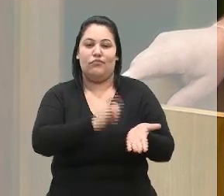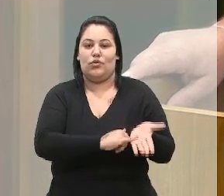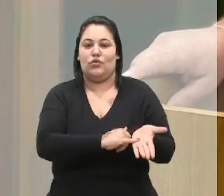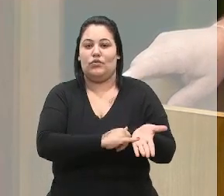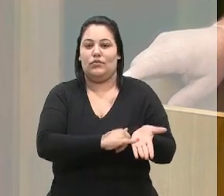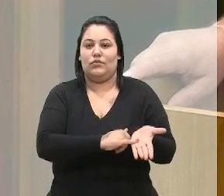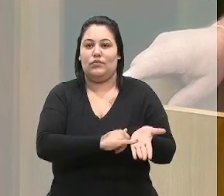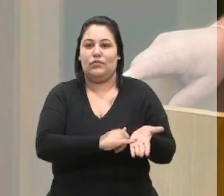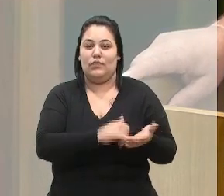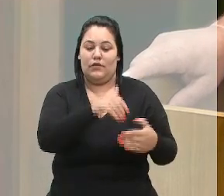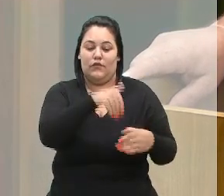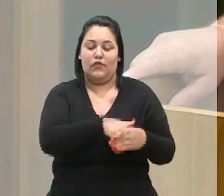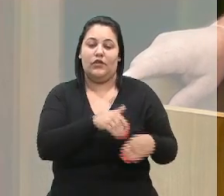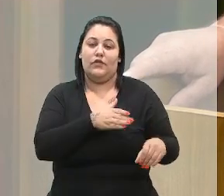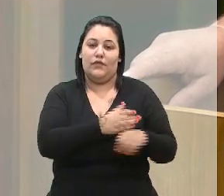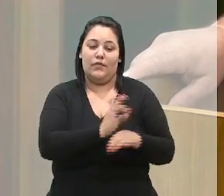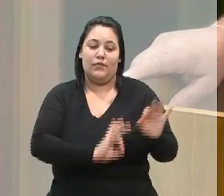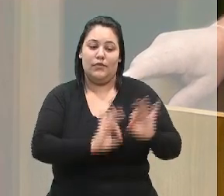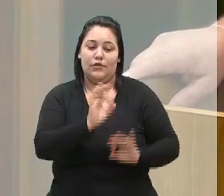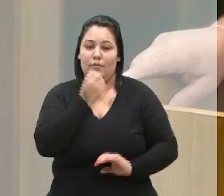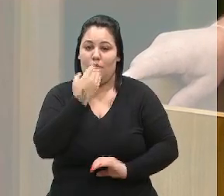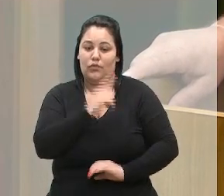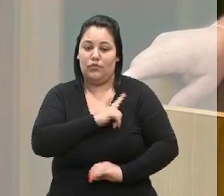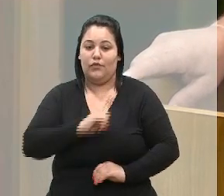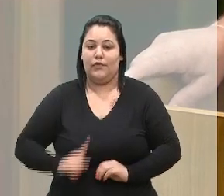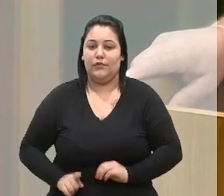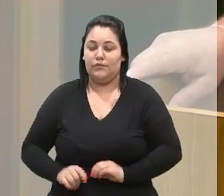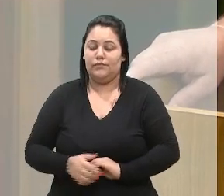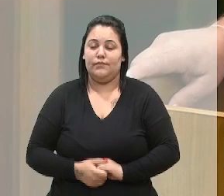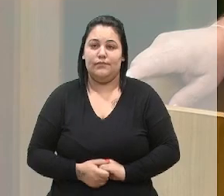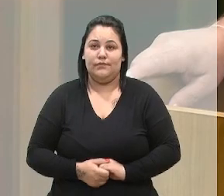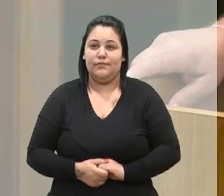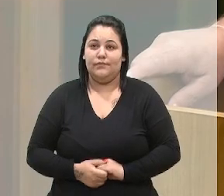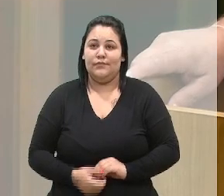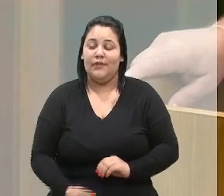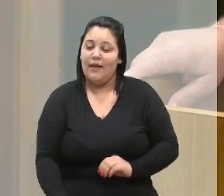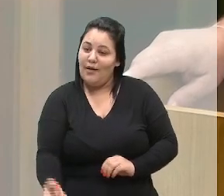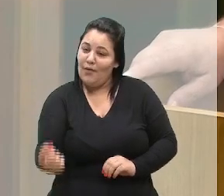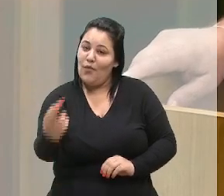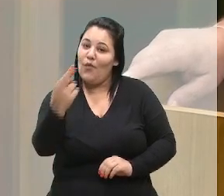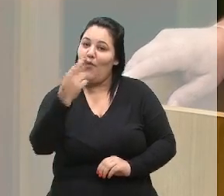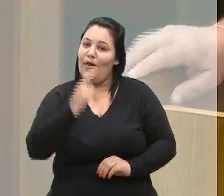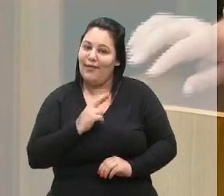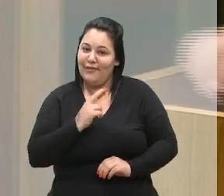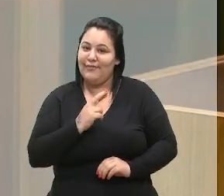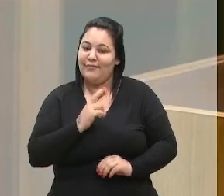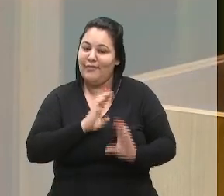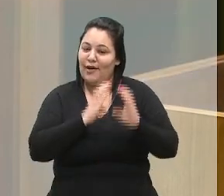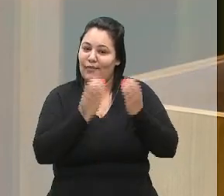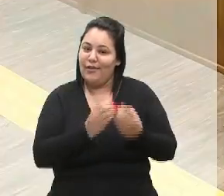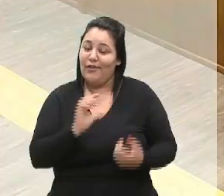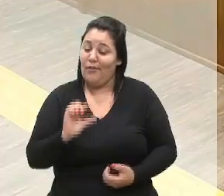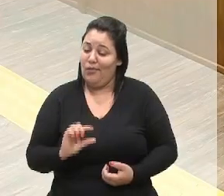e votando a favor dos projetos bons do governo. E o retorno para a nossa comunidade, muito pouco. Obrigado.